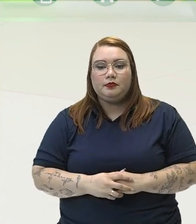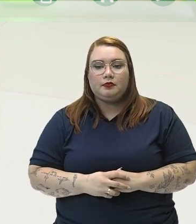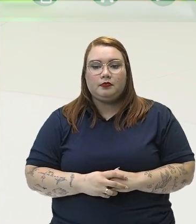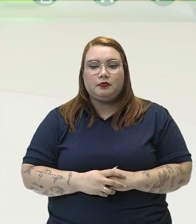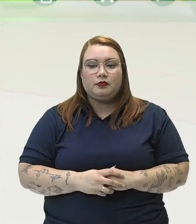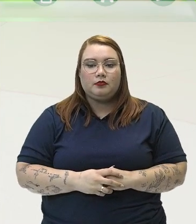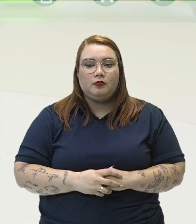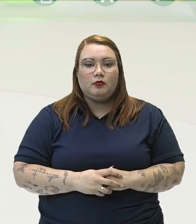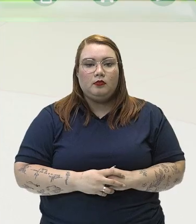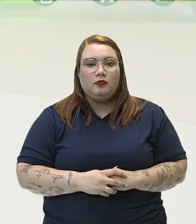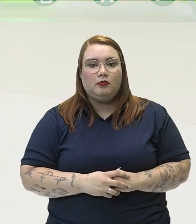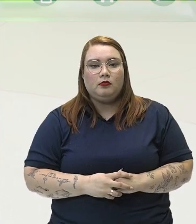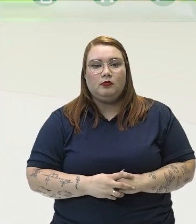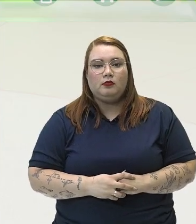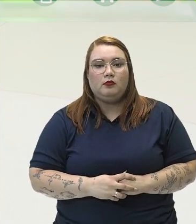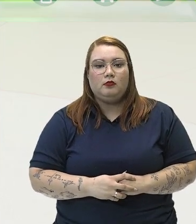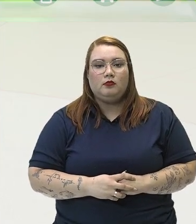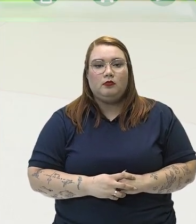tem o